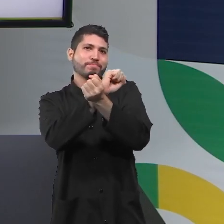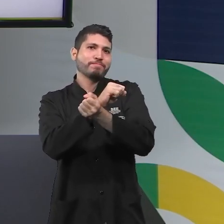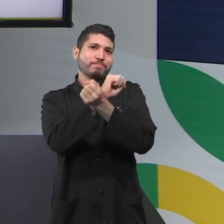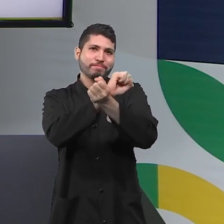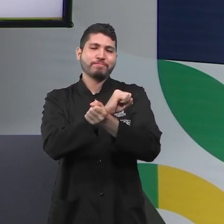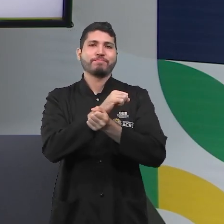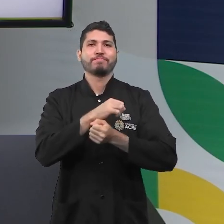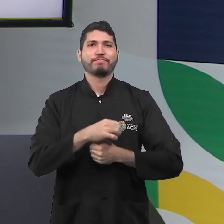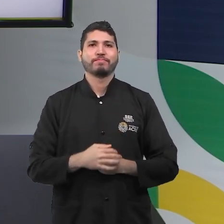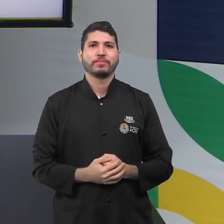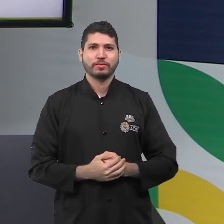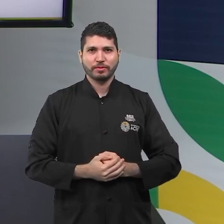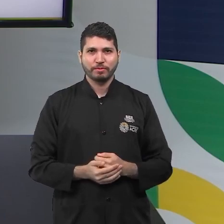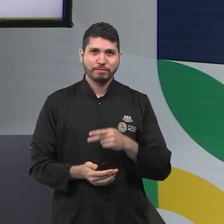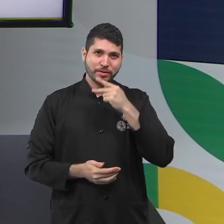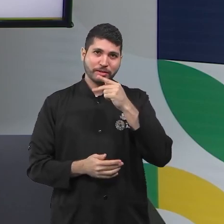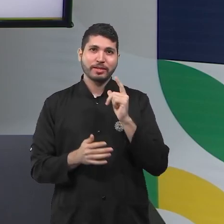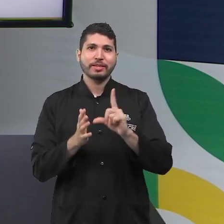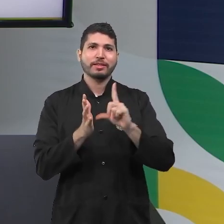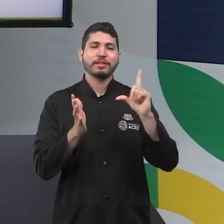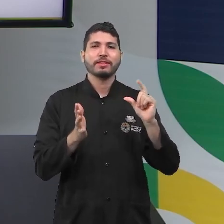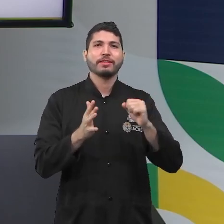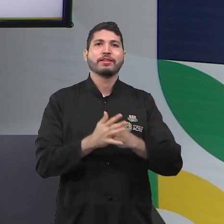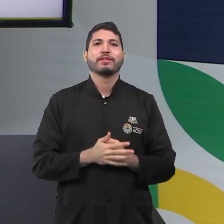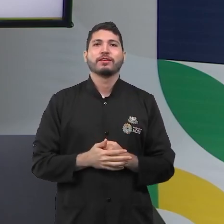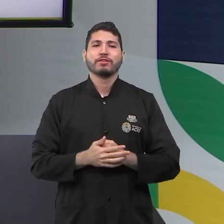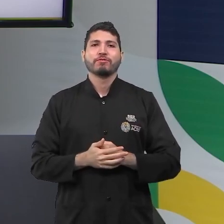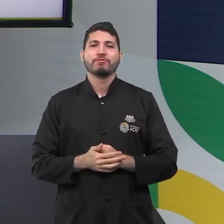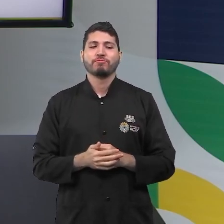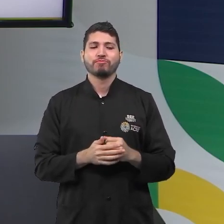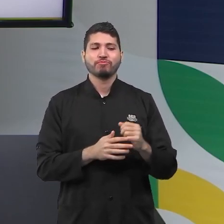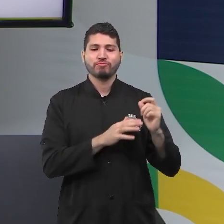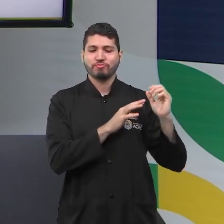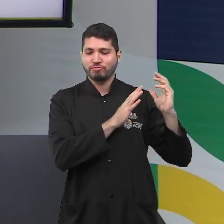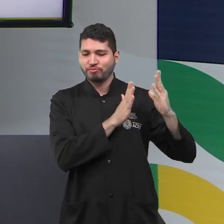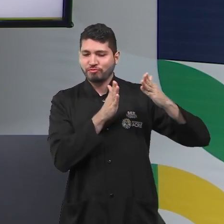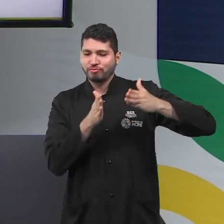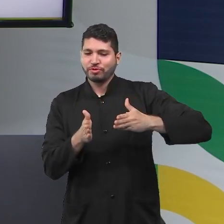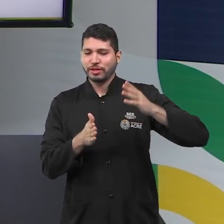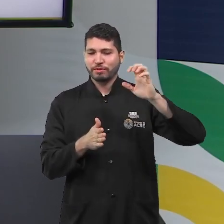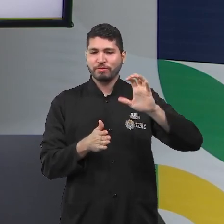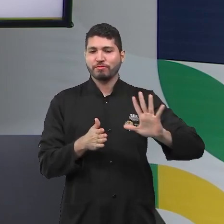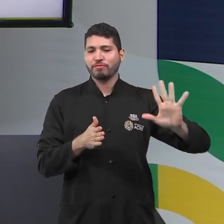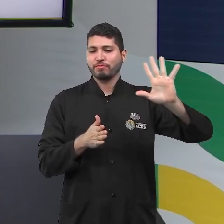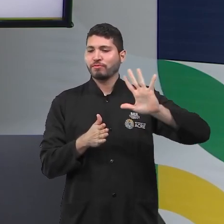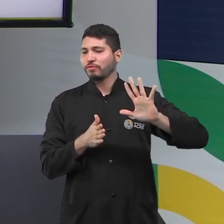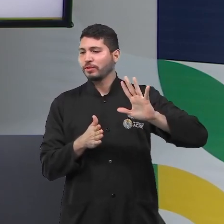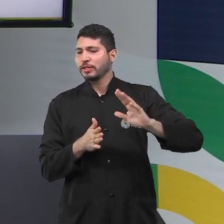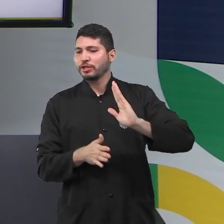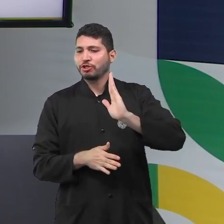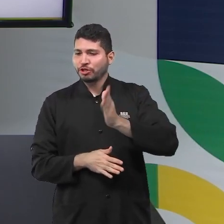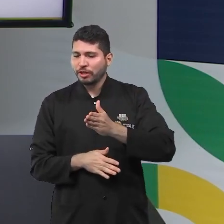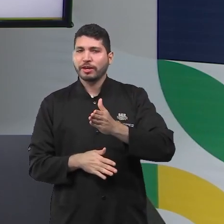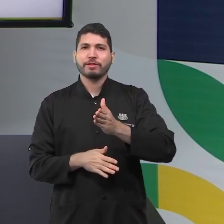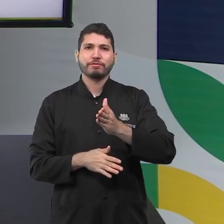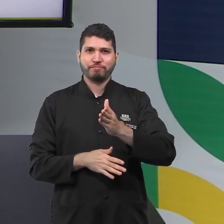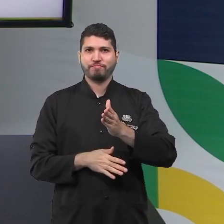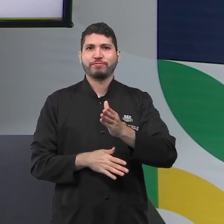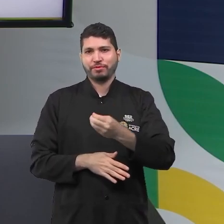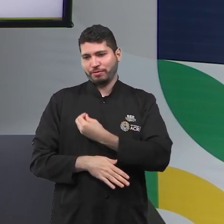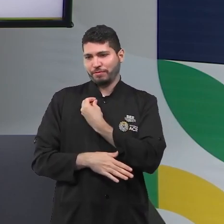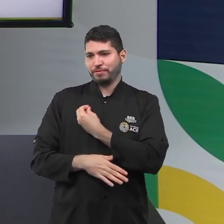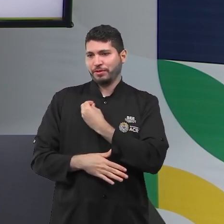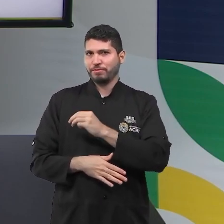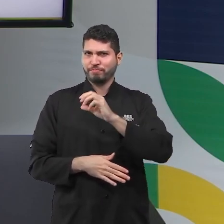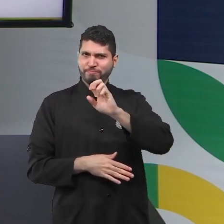que quando o colonizador chegou ao Brasil, aqui já tinha em torno de 5 milhões de pessoas. Como é que justifica que agora